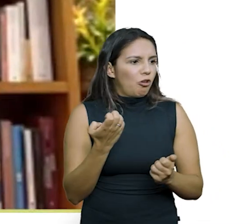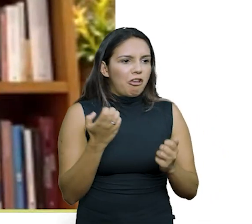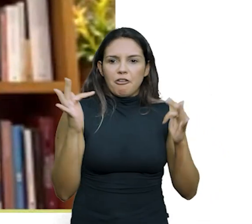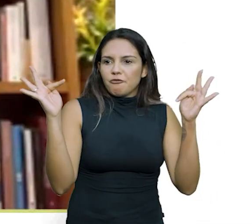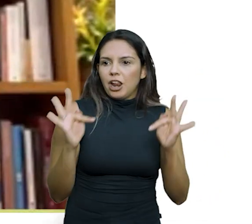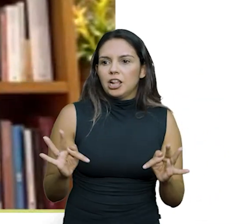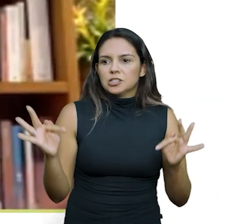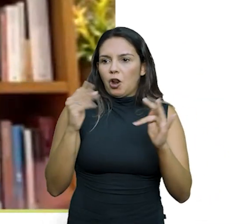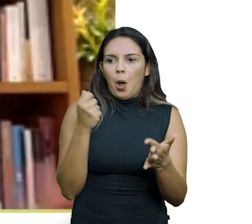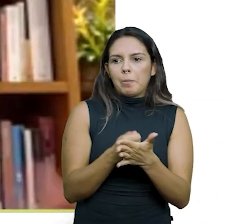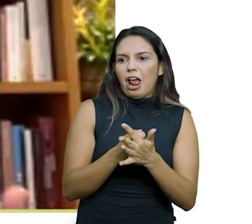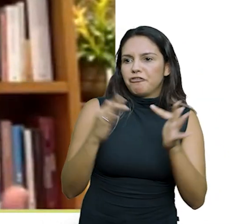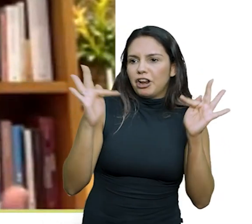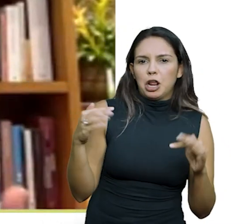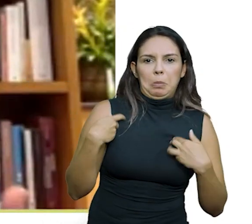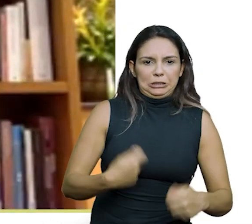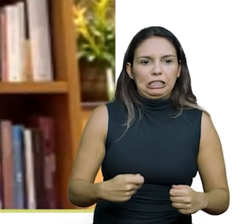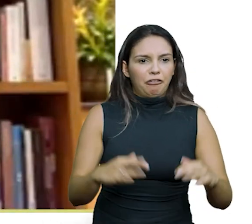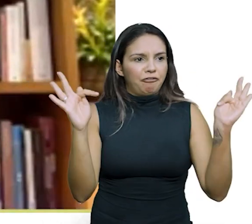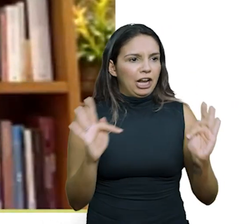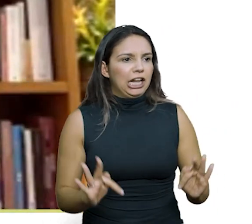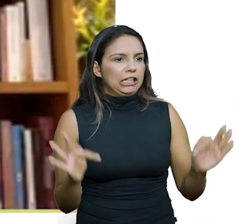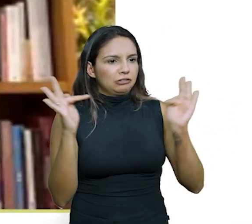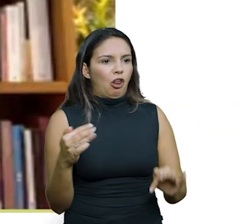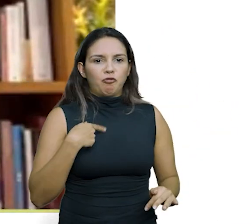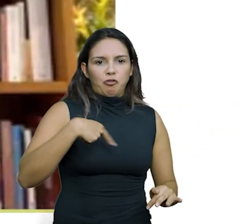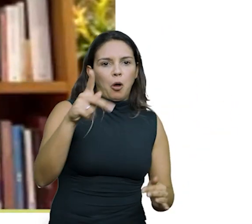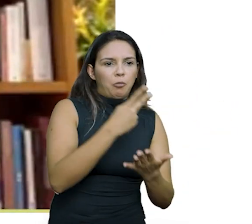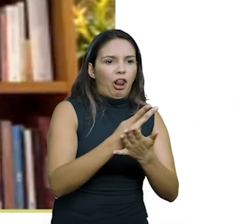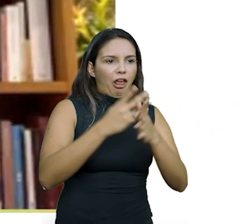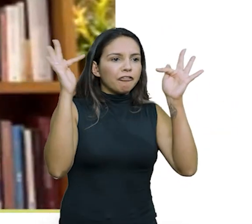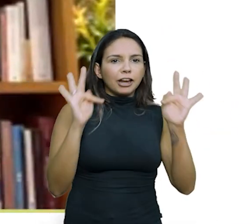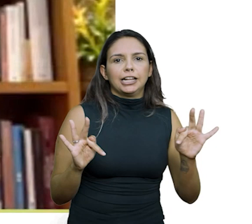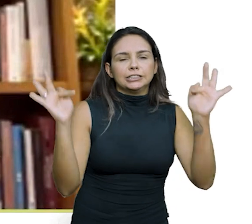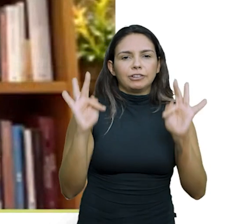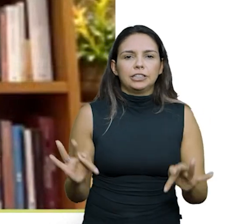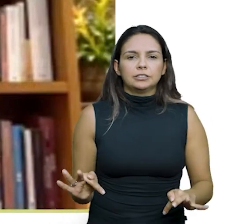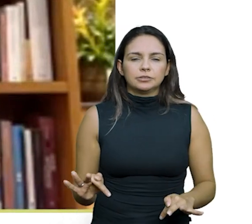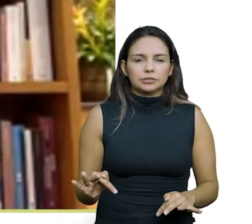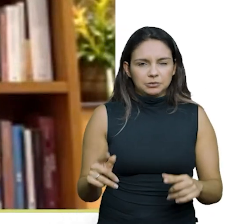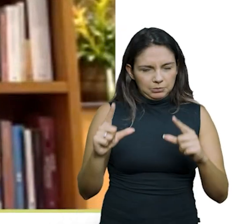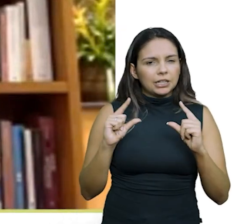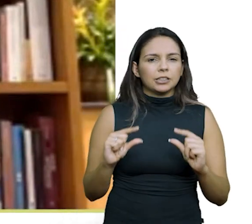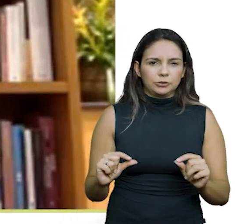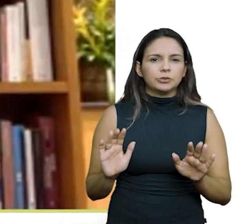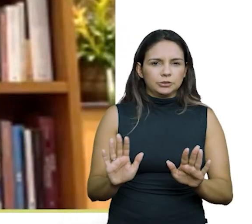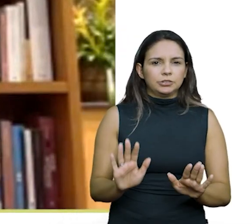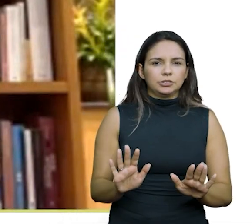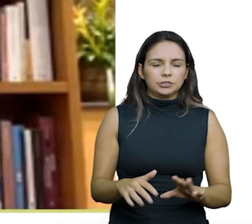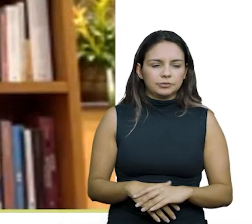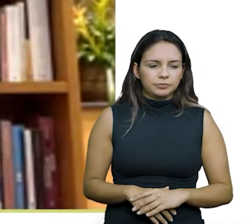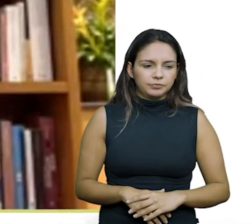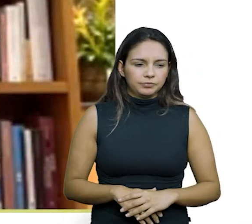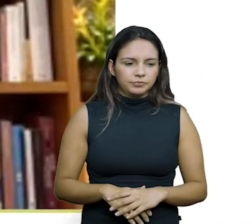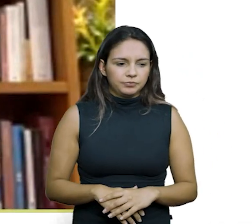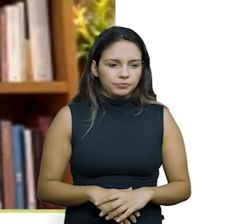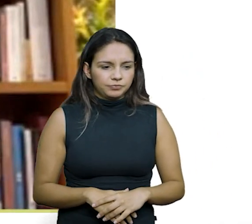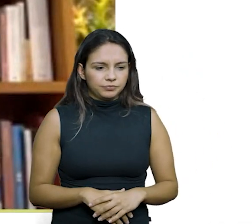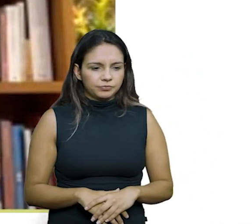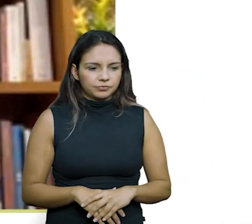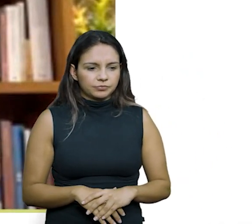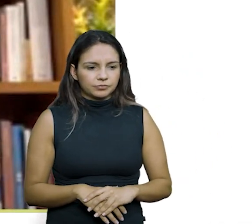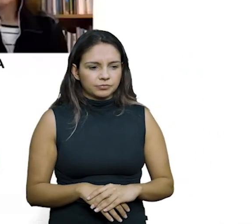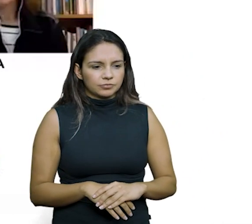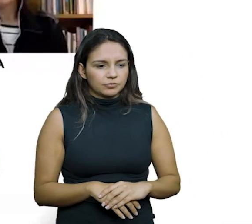obsessão, eu quero ser feliz, eu tenho que ser feliz, eu vou procurar a felicidade, menos, sabe? Eu acho É, que é